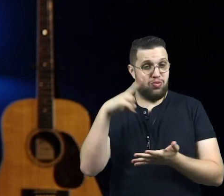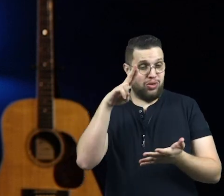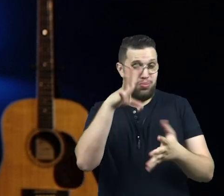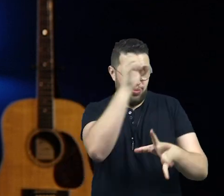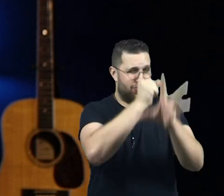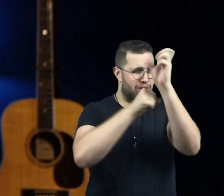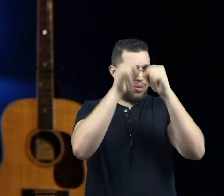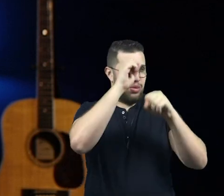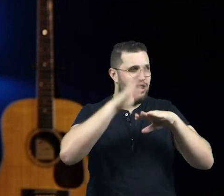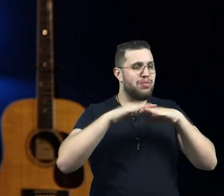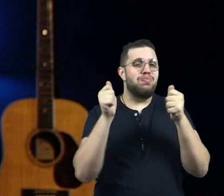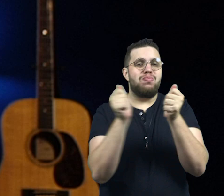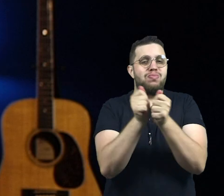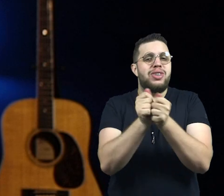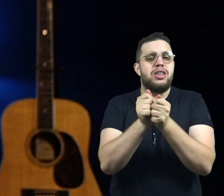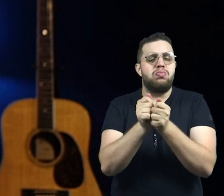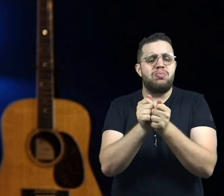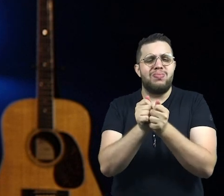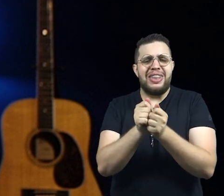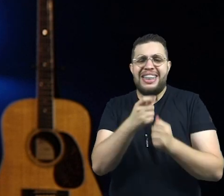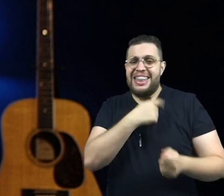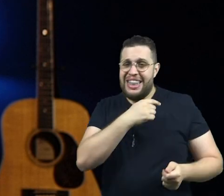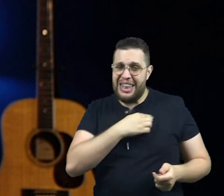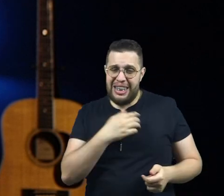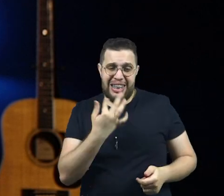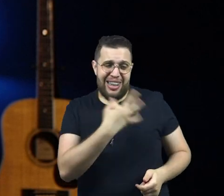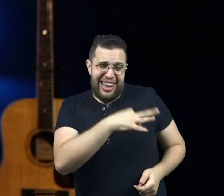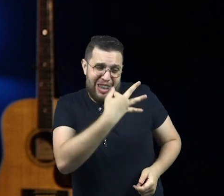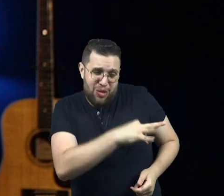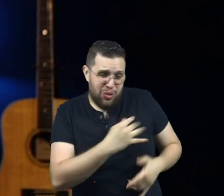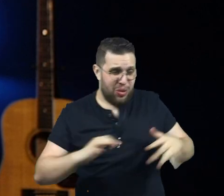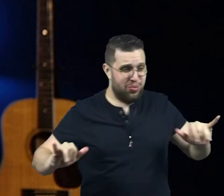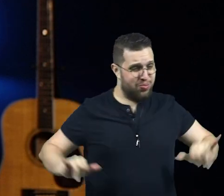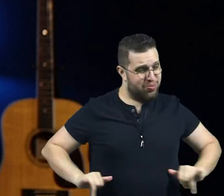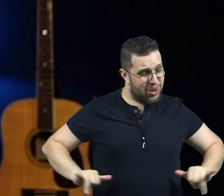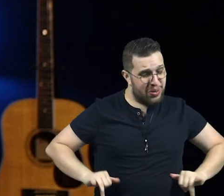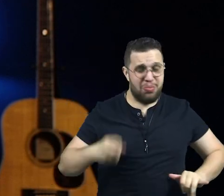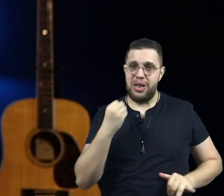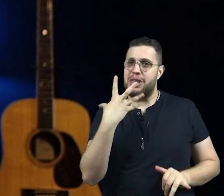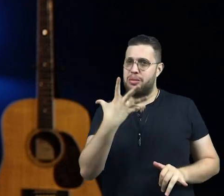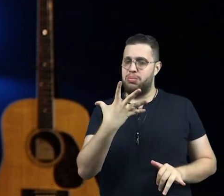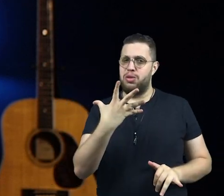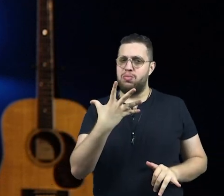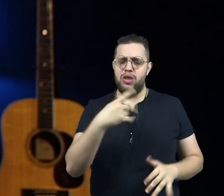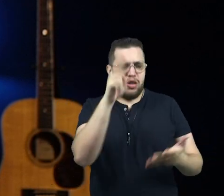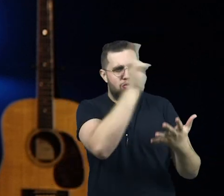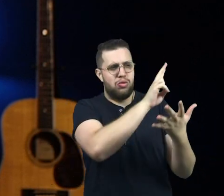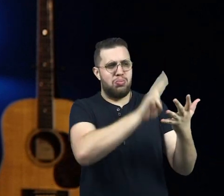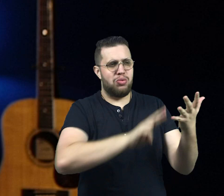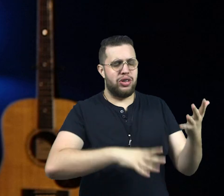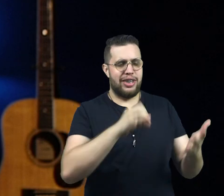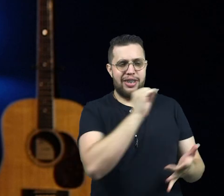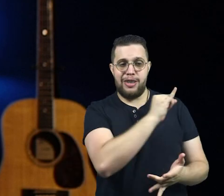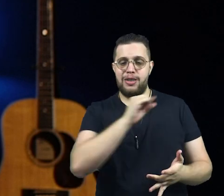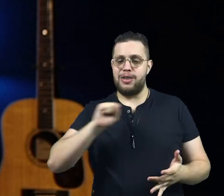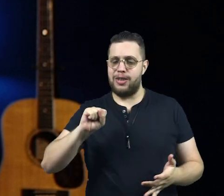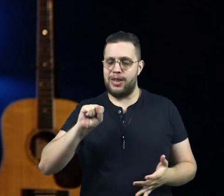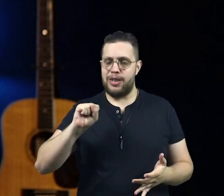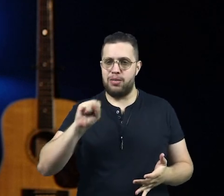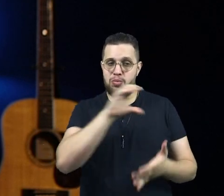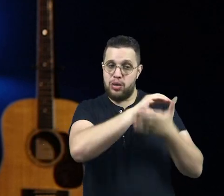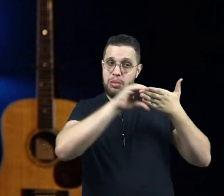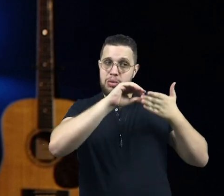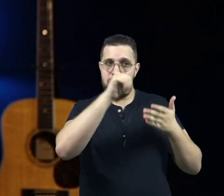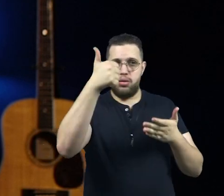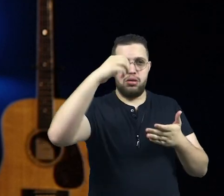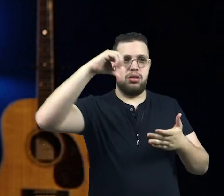Que as feridas podem sim ser algo muito bom para mim e para você. Então vamos ler Isaías 19, versículo 19. Diz assim: